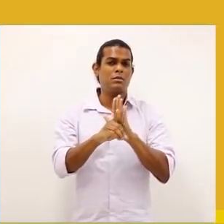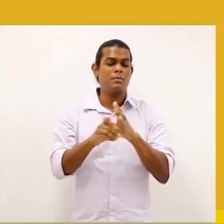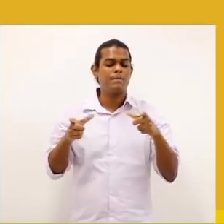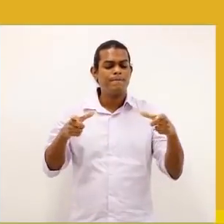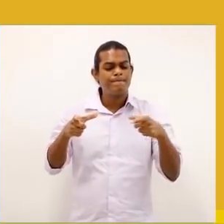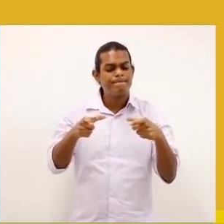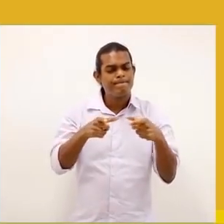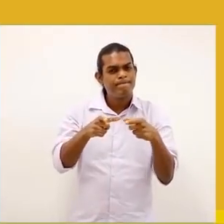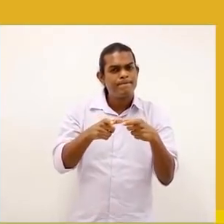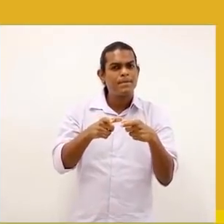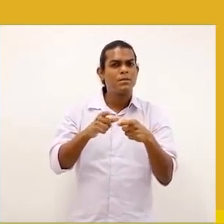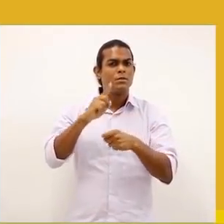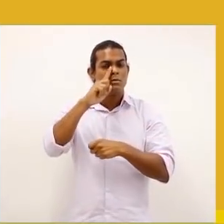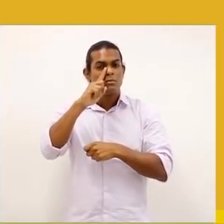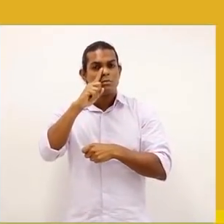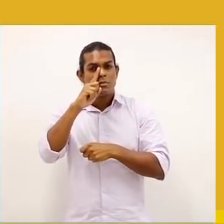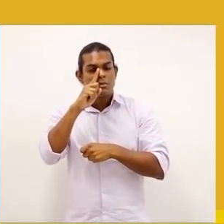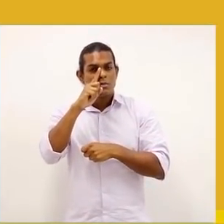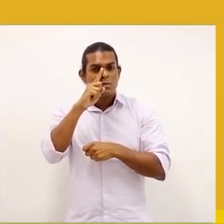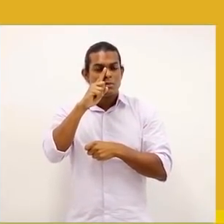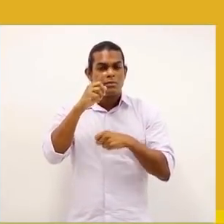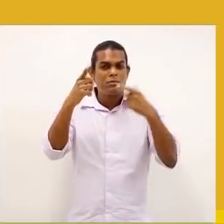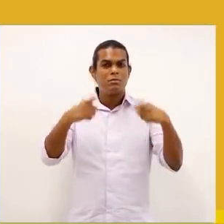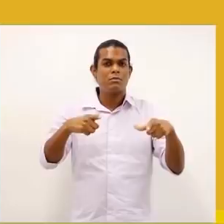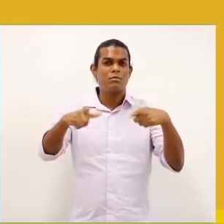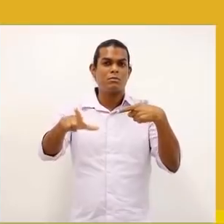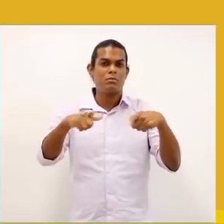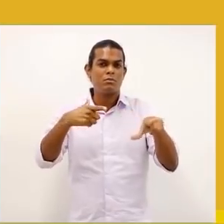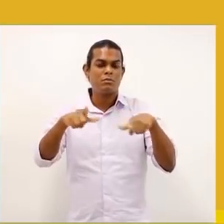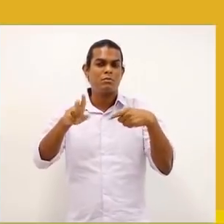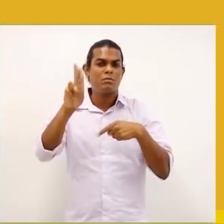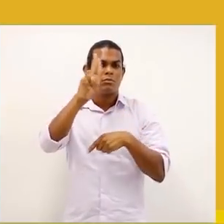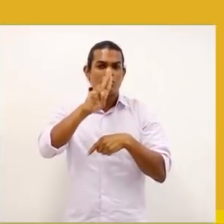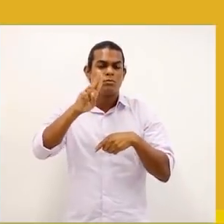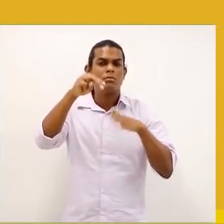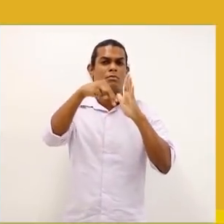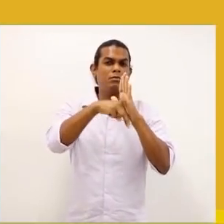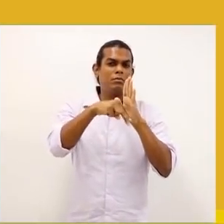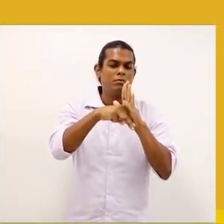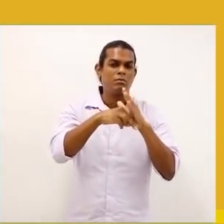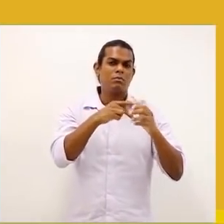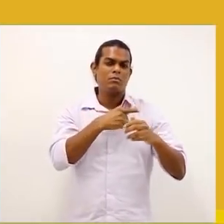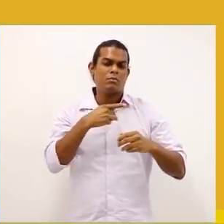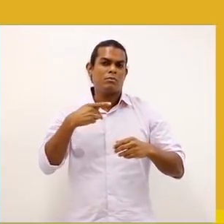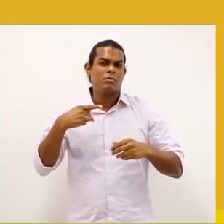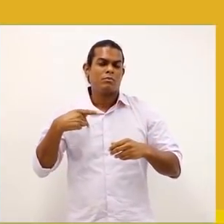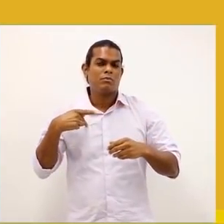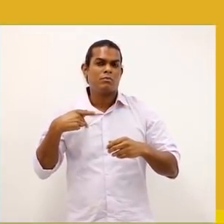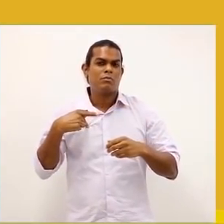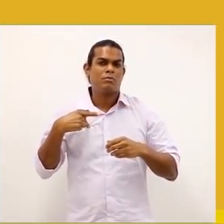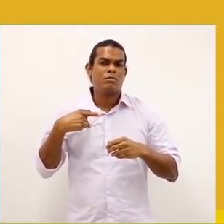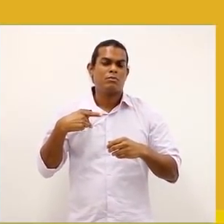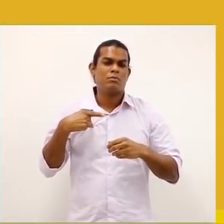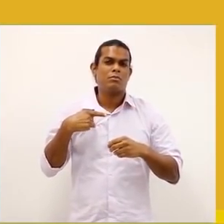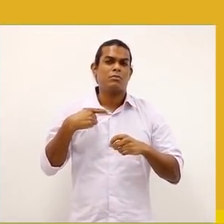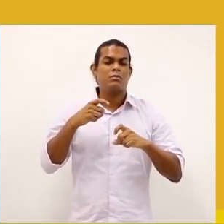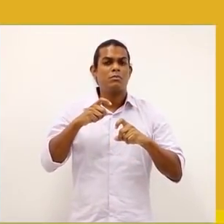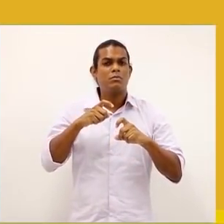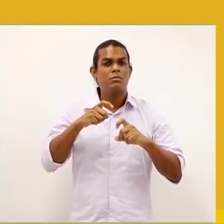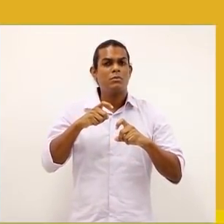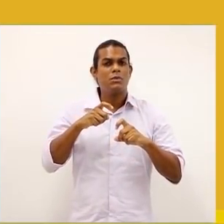redução dos riscos para os próprios trabalhos, editando normas de segurança e saúde e higiene do